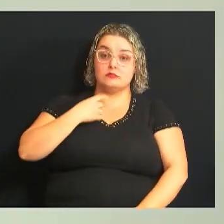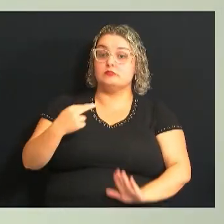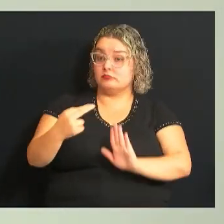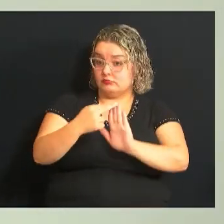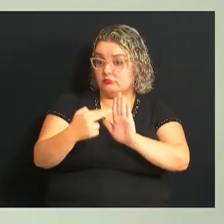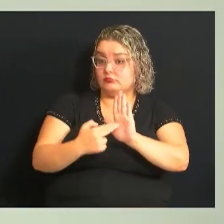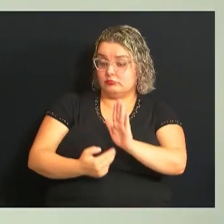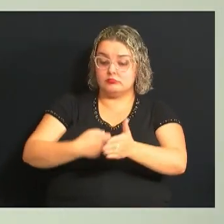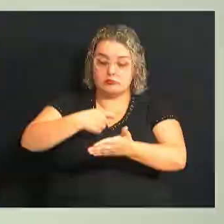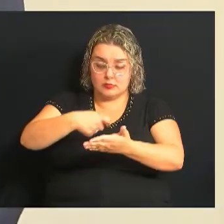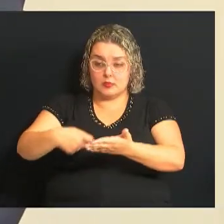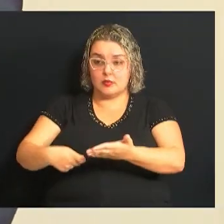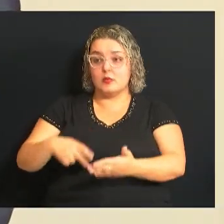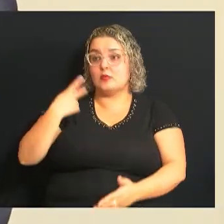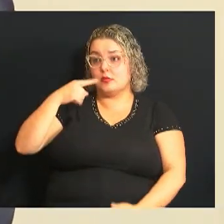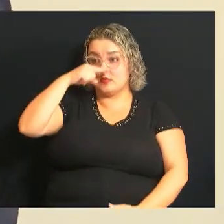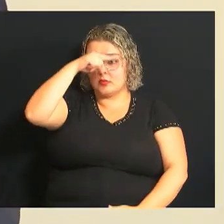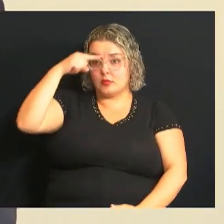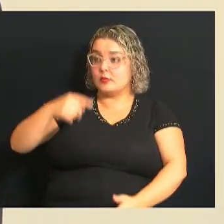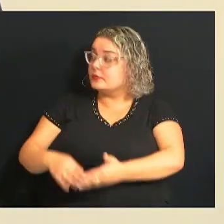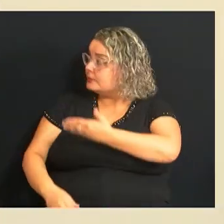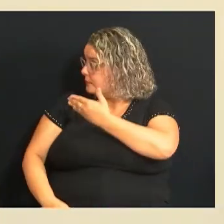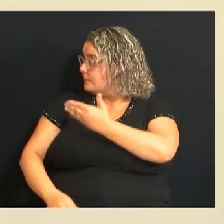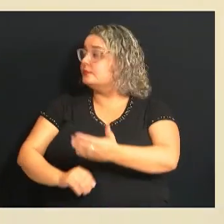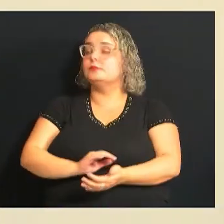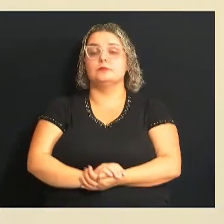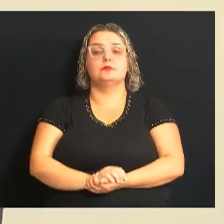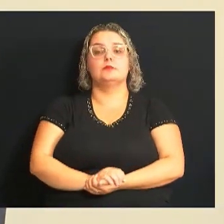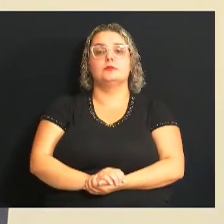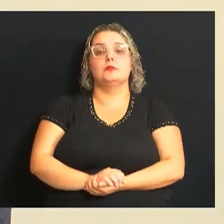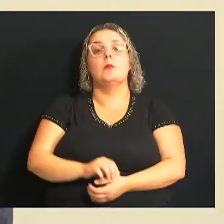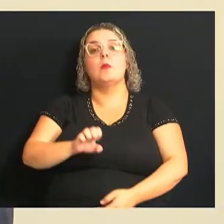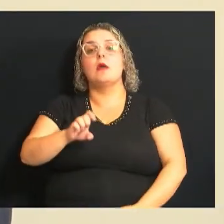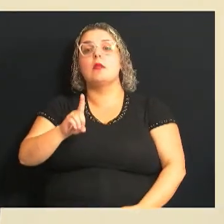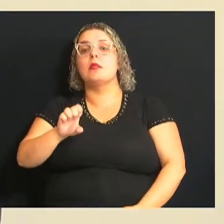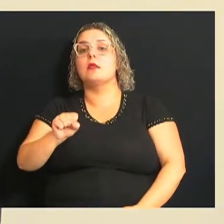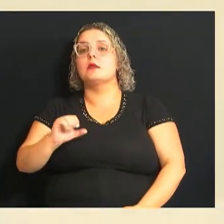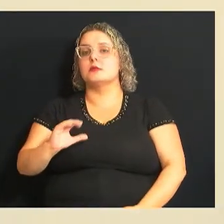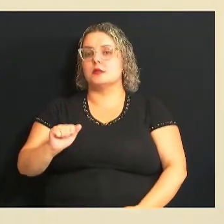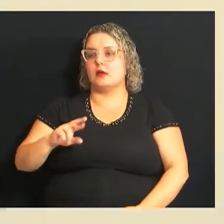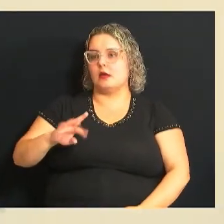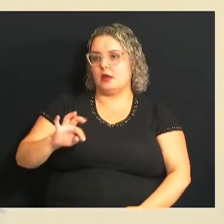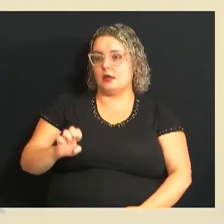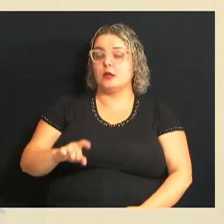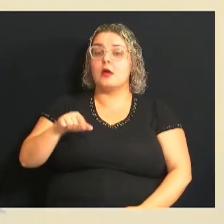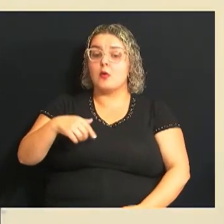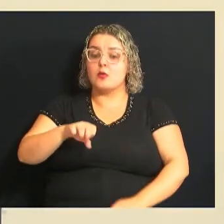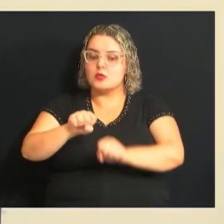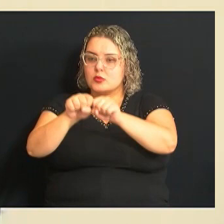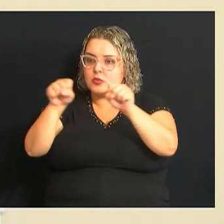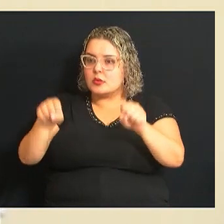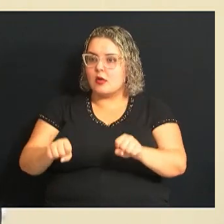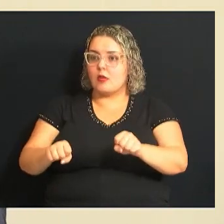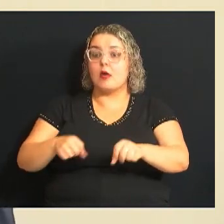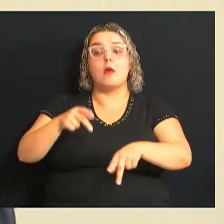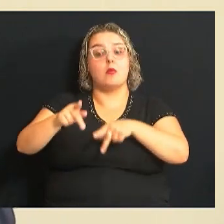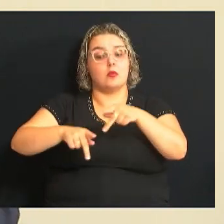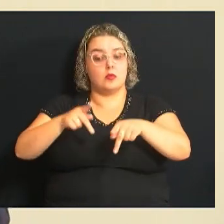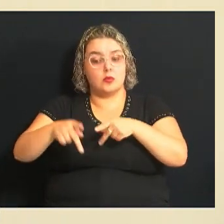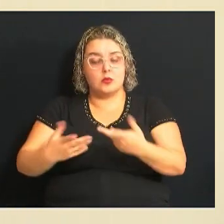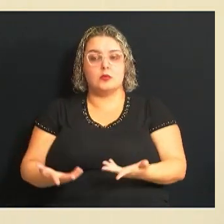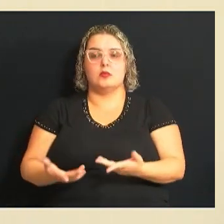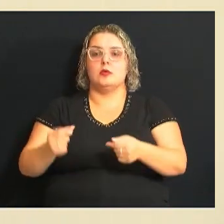do vereador Otto Alejandro. O e-descarte é um sistema onde a população vai